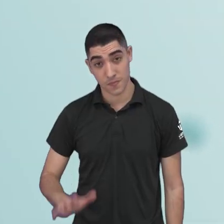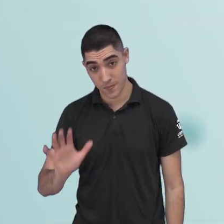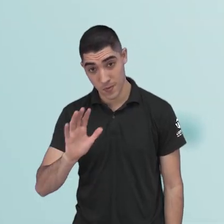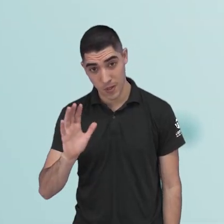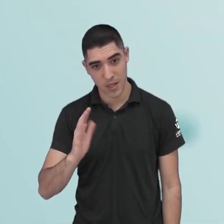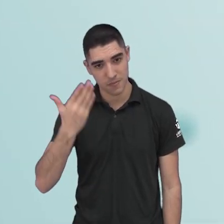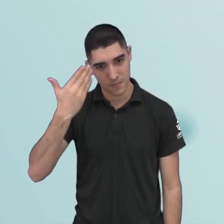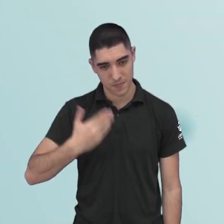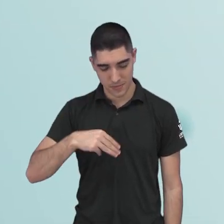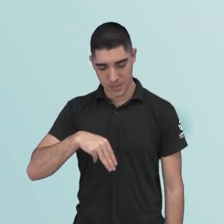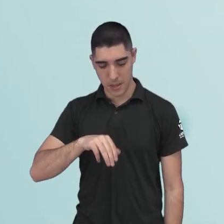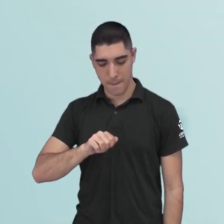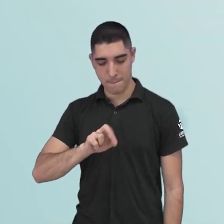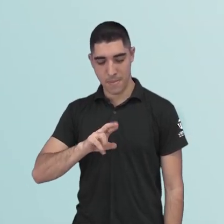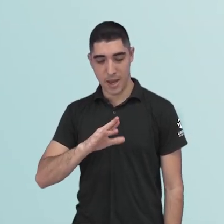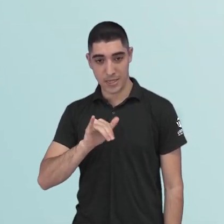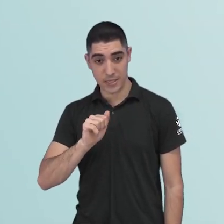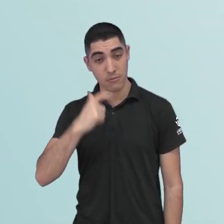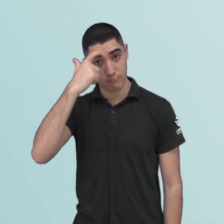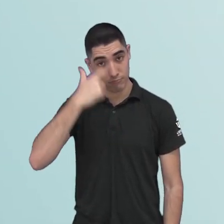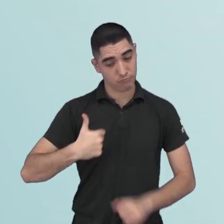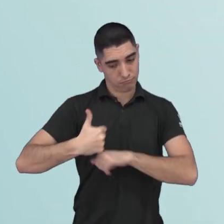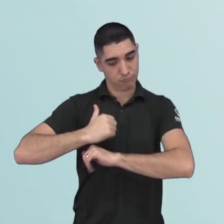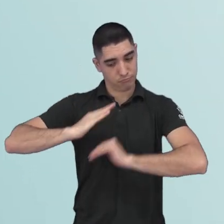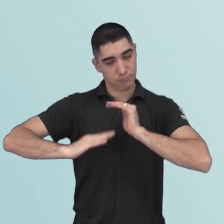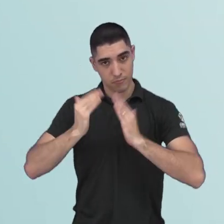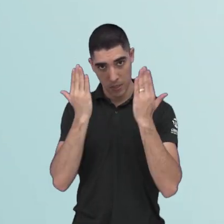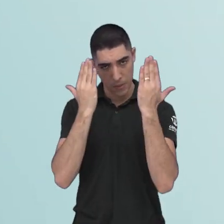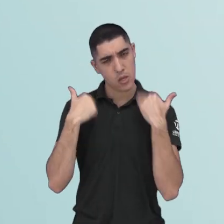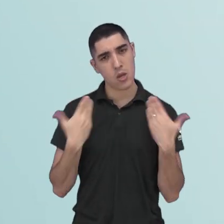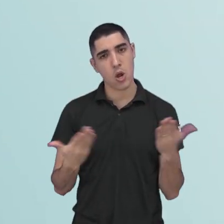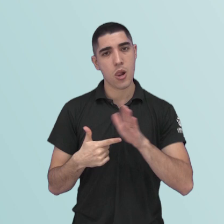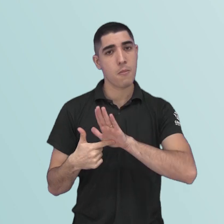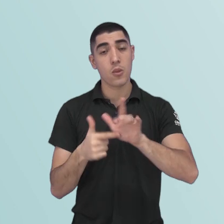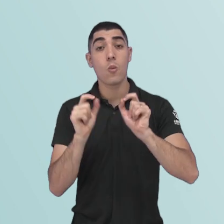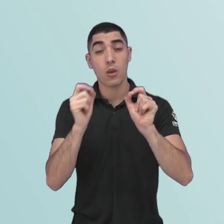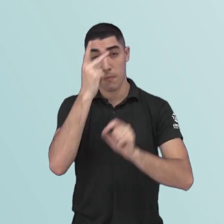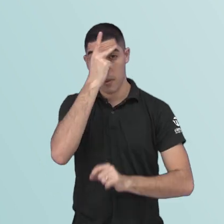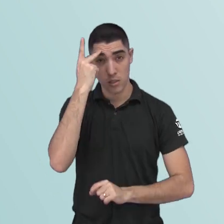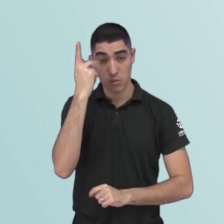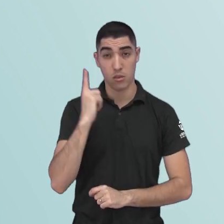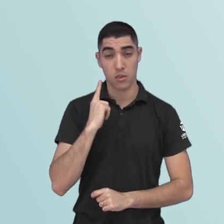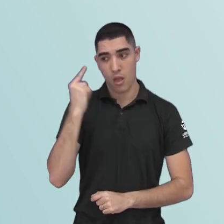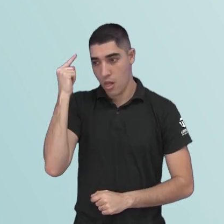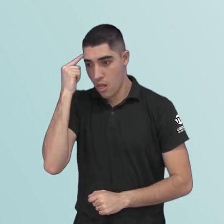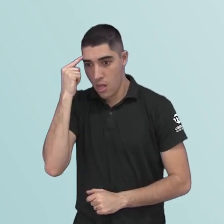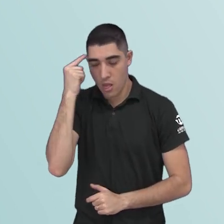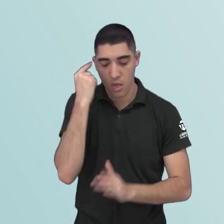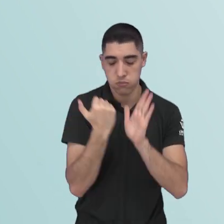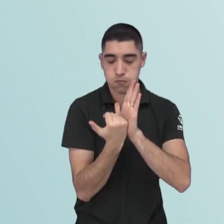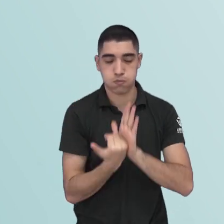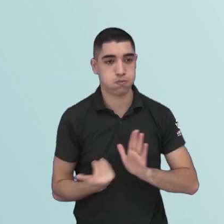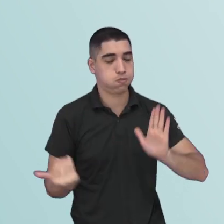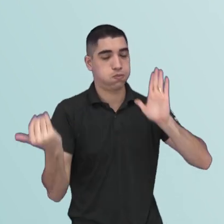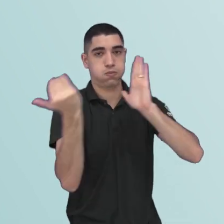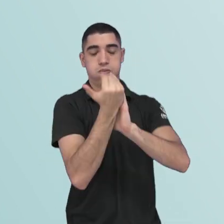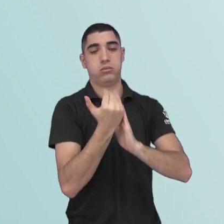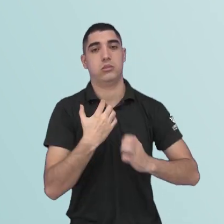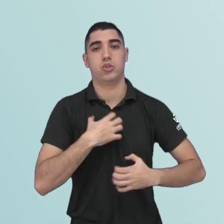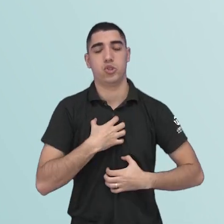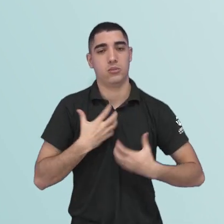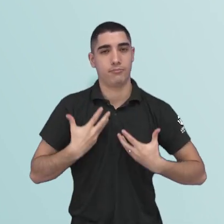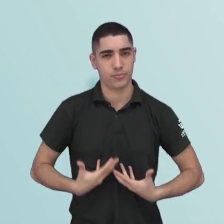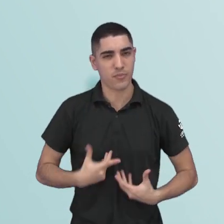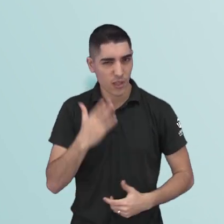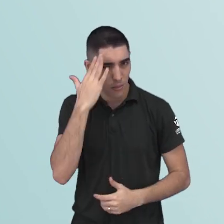Olá, eu sou Marceliane, sou psicóloga e vim conversar com vocês um pouco sobre esgotamento emocional. Sabe aquela sensação